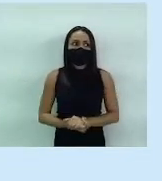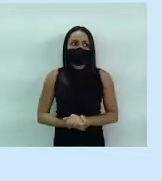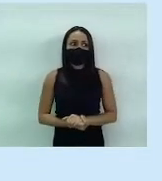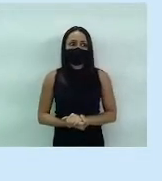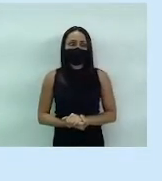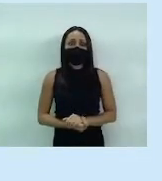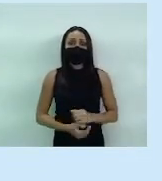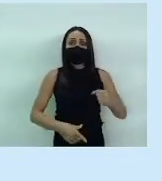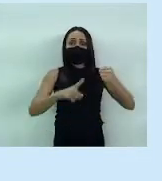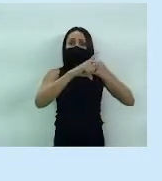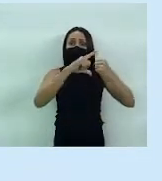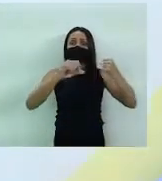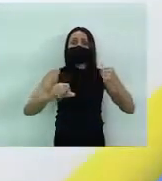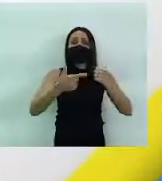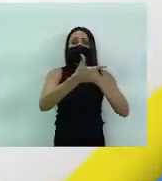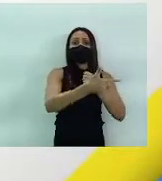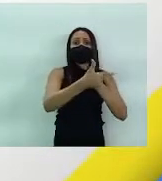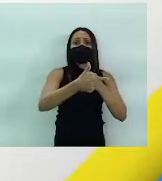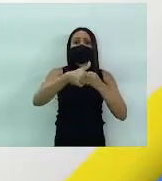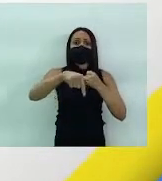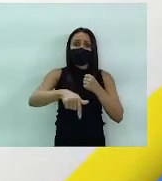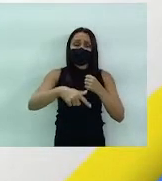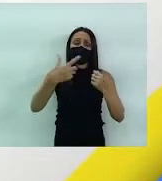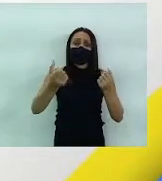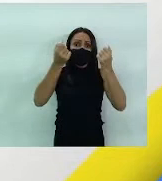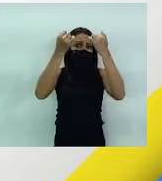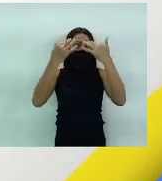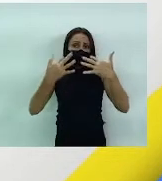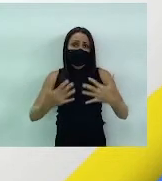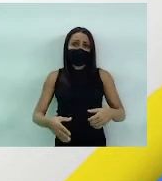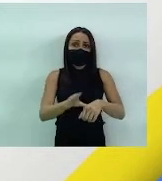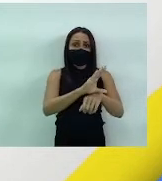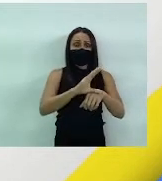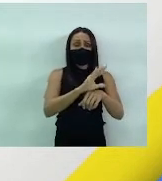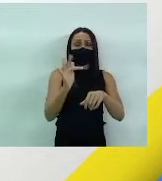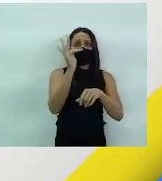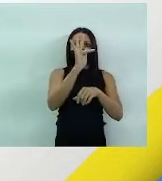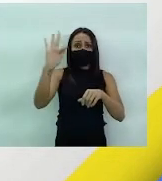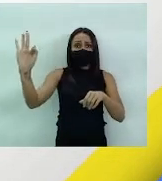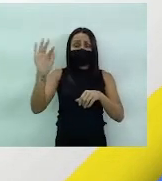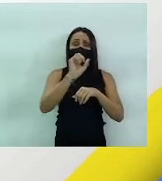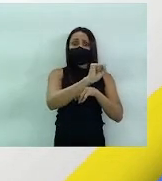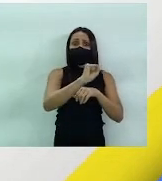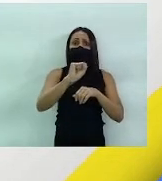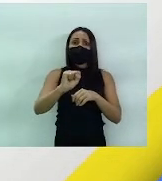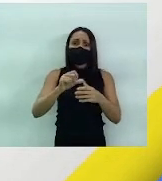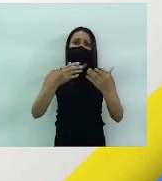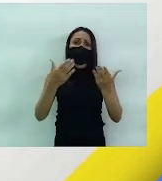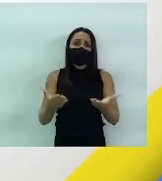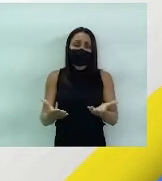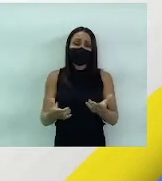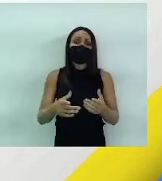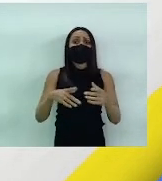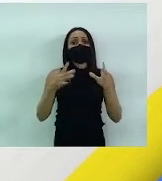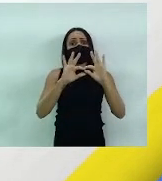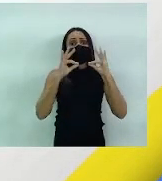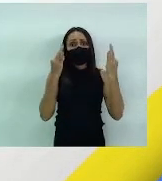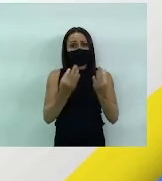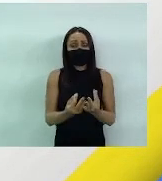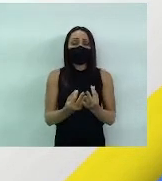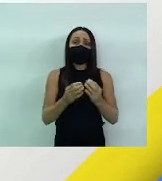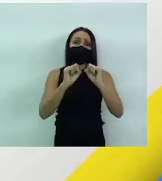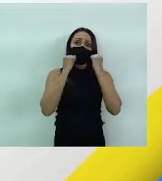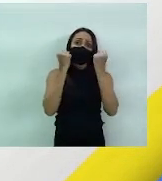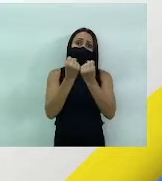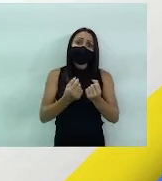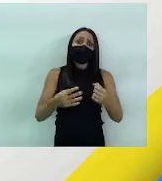O artigo 227, citado da Constituição Federal de 88, Ilustração no fundo azul, imagem